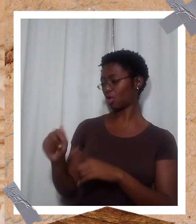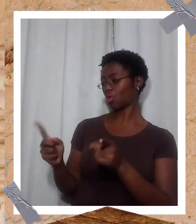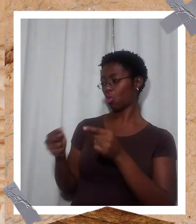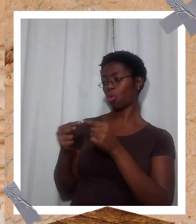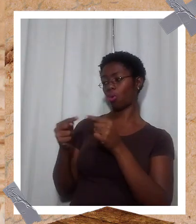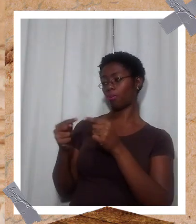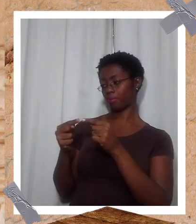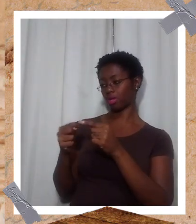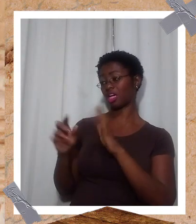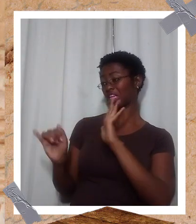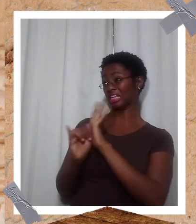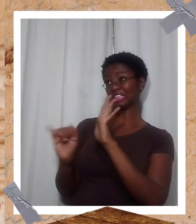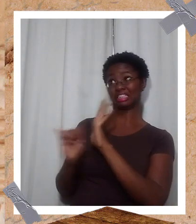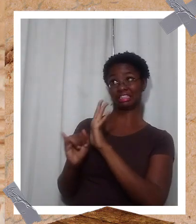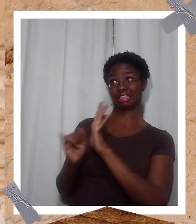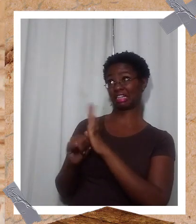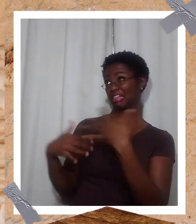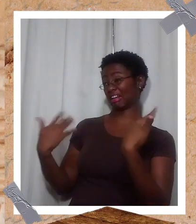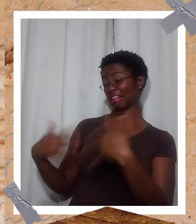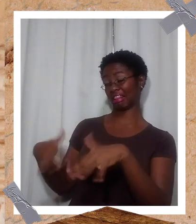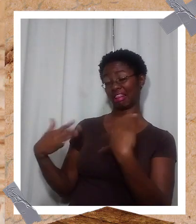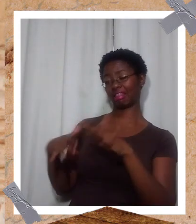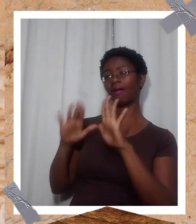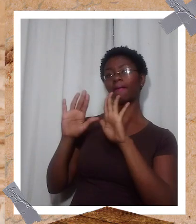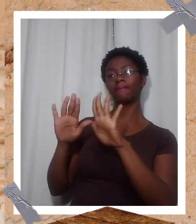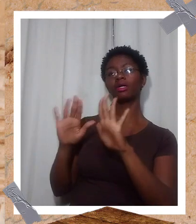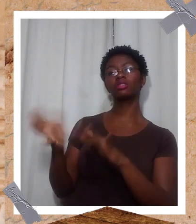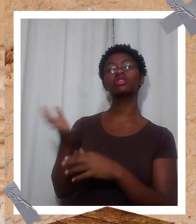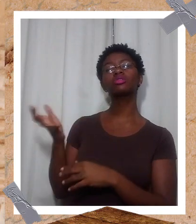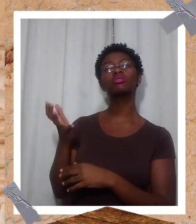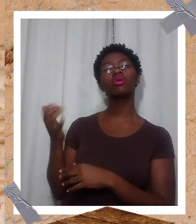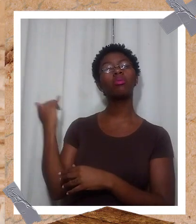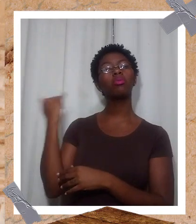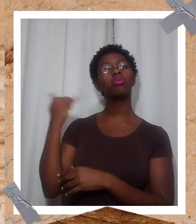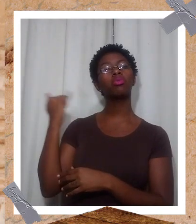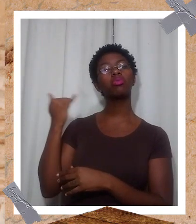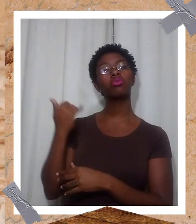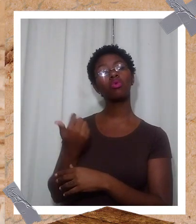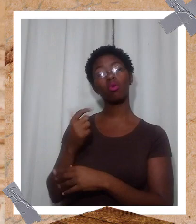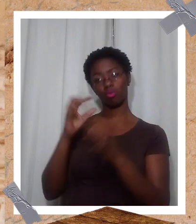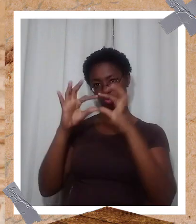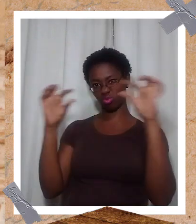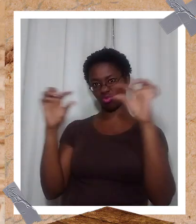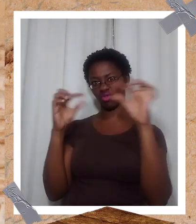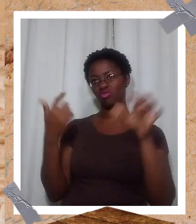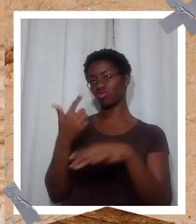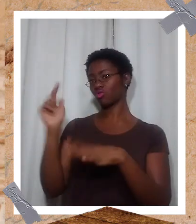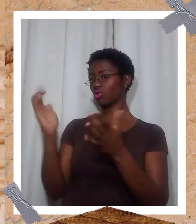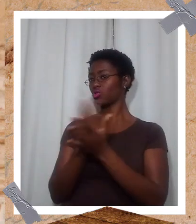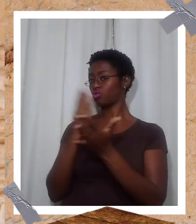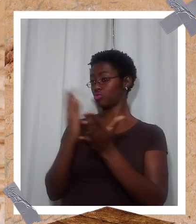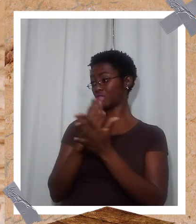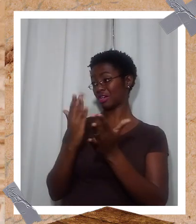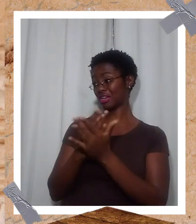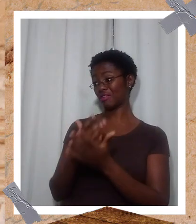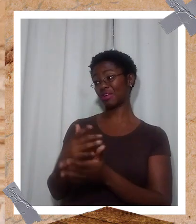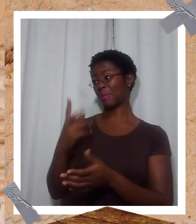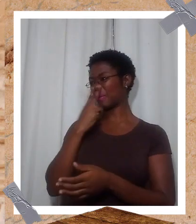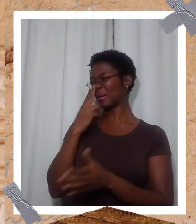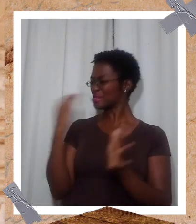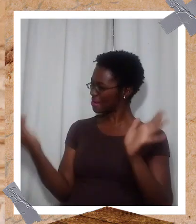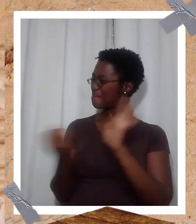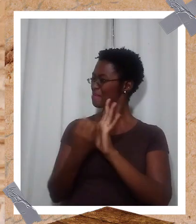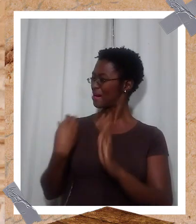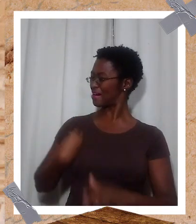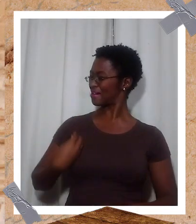identificação absurda, eu queria que a gente ouvisse um trecho de um outro livro que marcou sua vida também. Então, antes